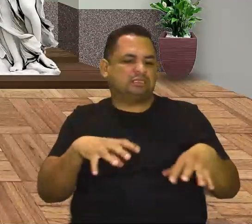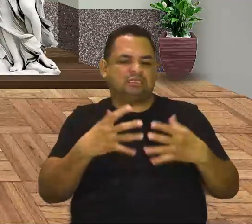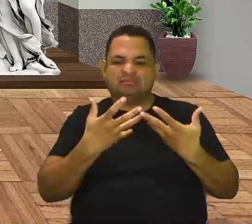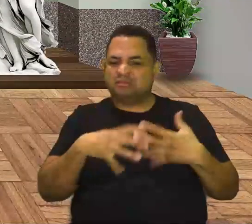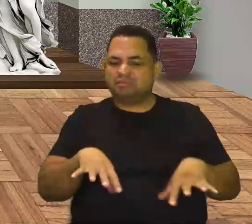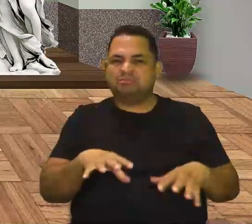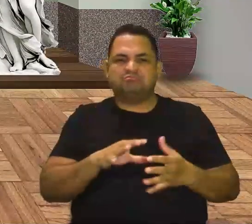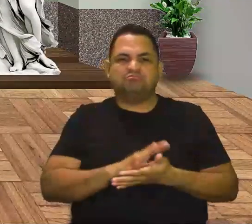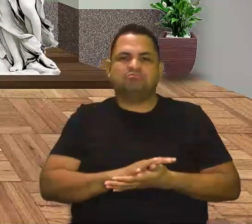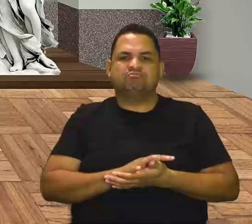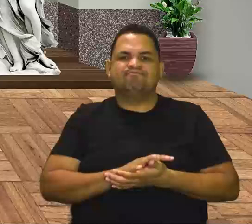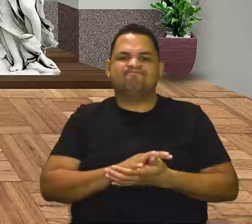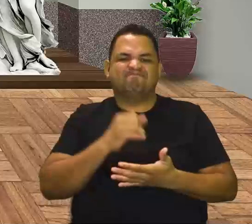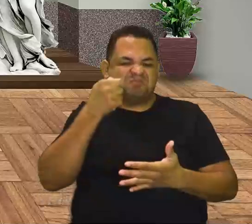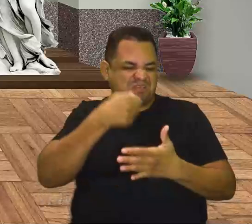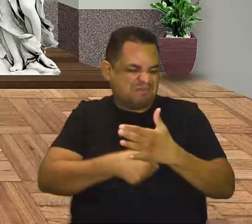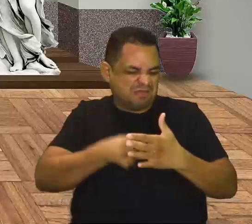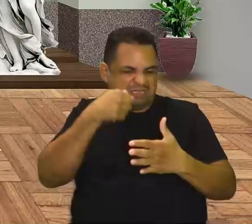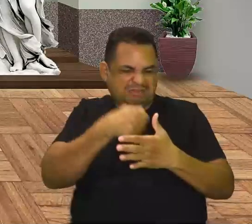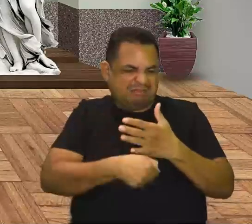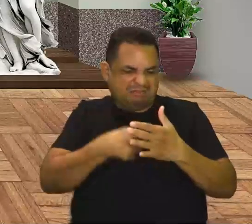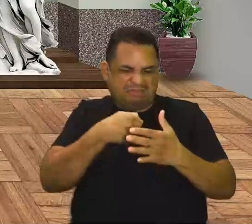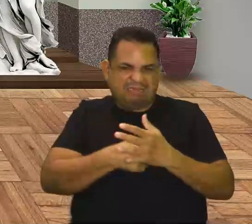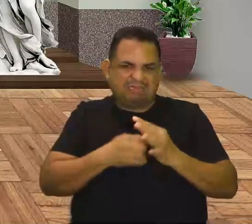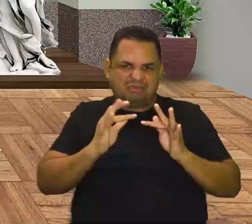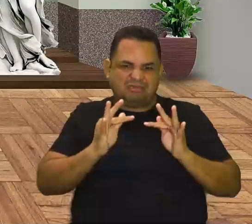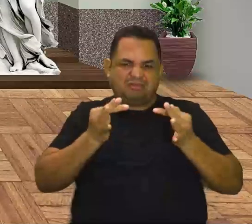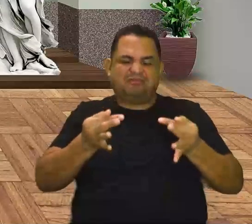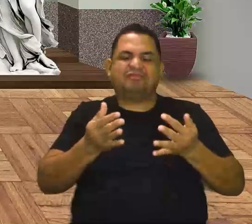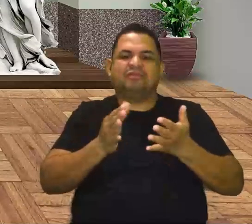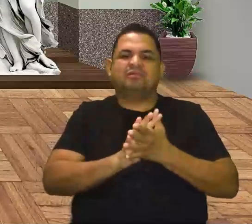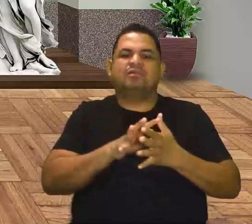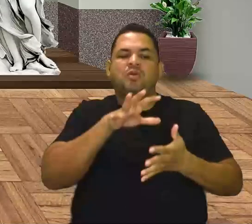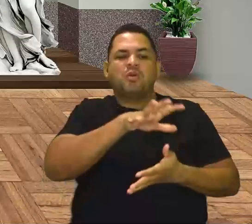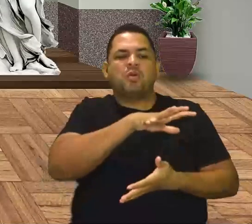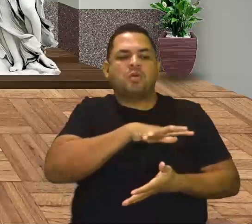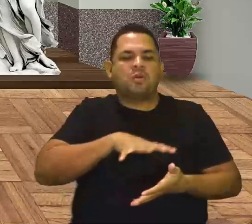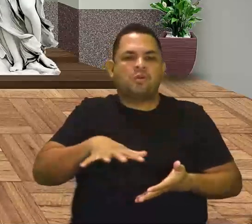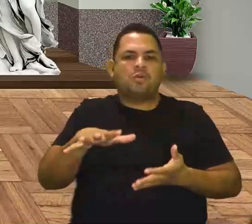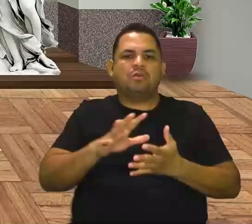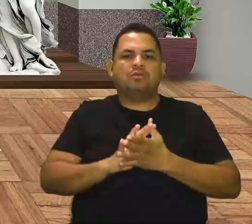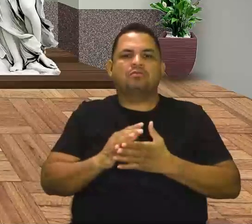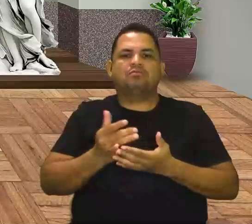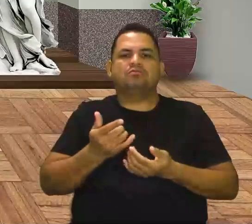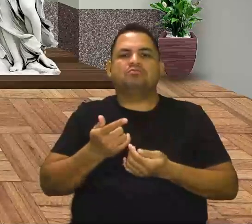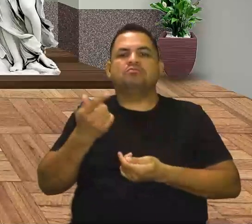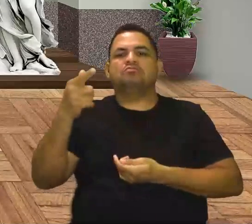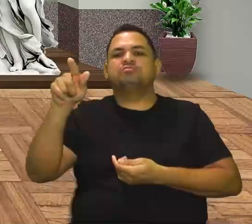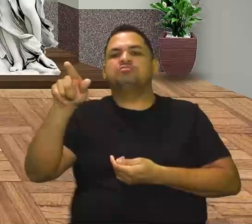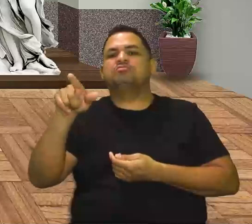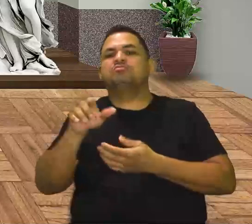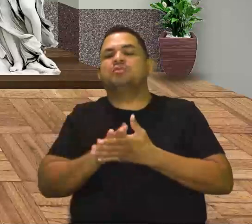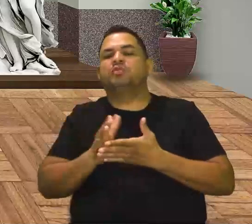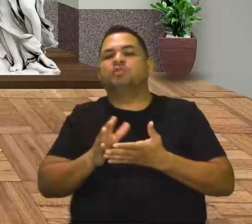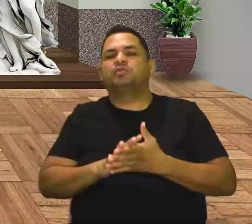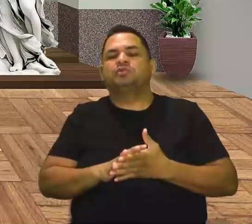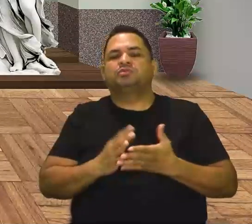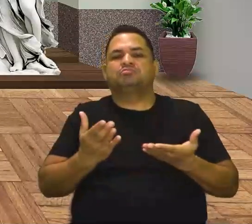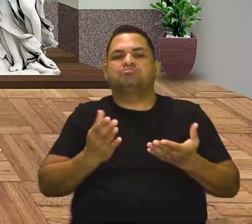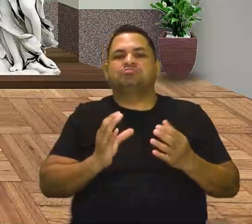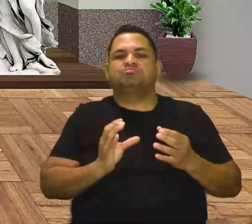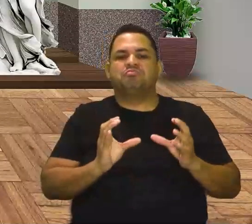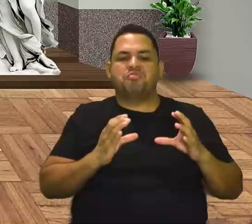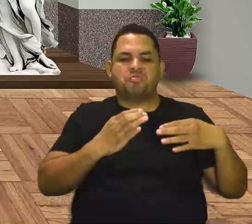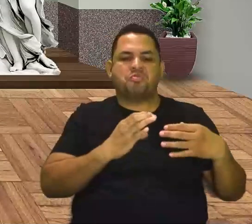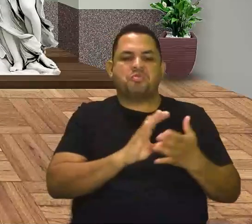rende, tenta defender ainda a sua localidade. Do outro lado dessa resistência,